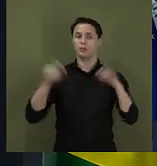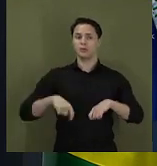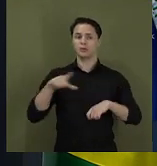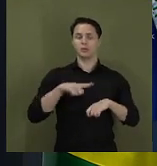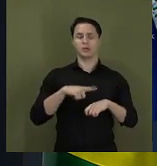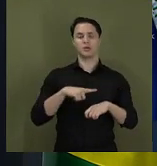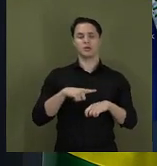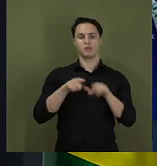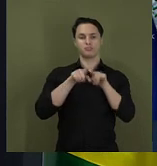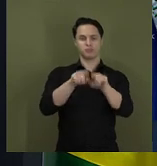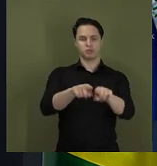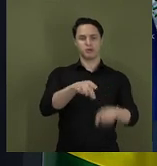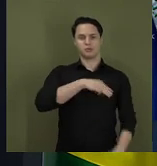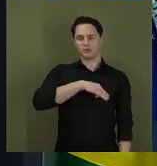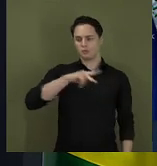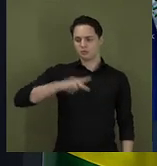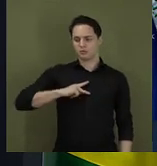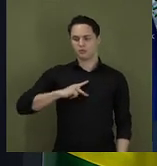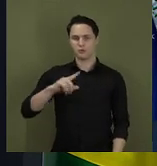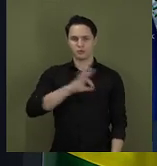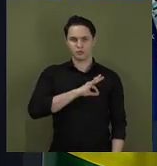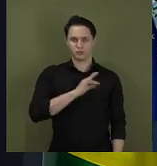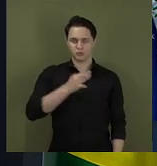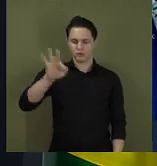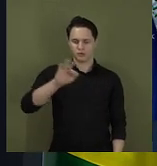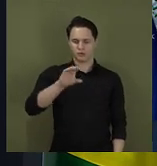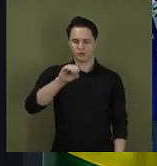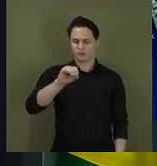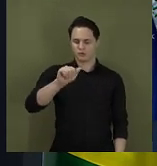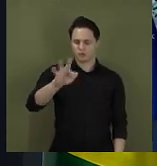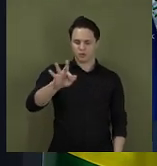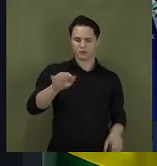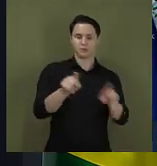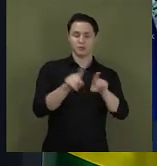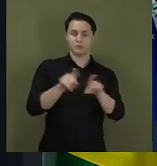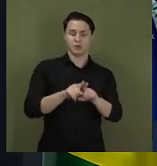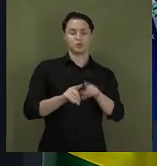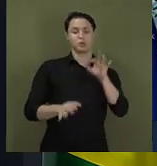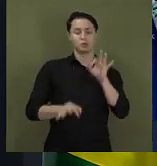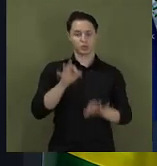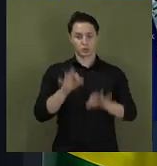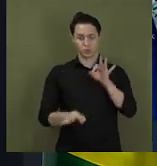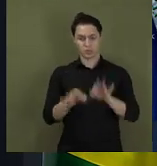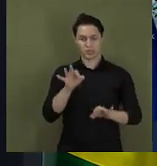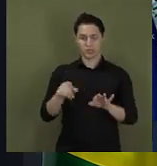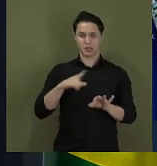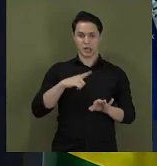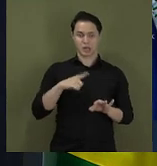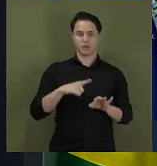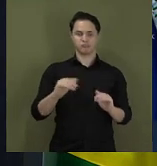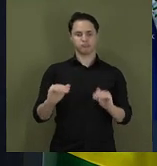sinergia entre o Ministério Público, a Polícia Federal, o COAF, além de um juiz de primeira instância, austero